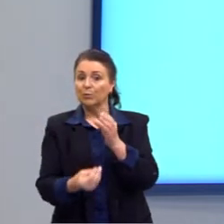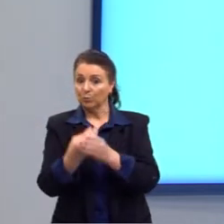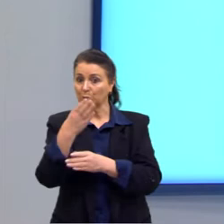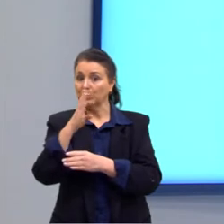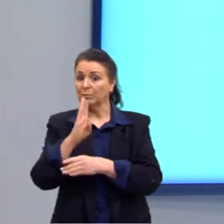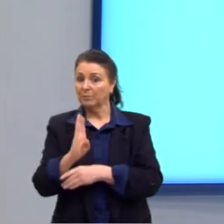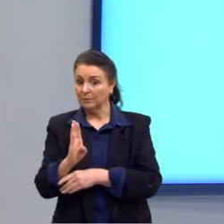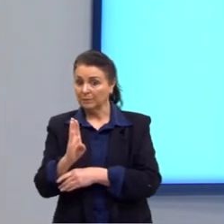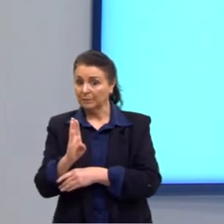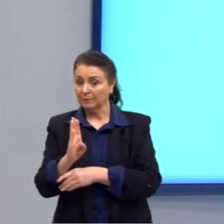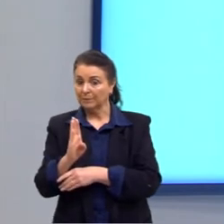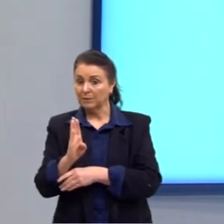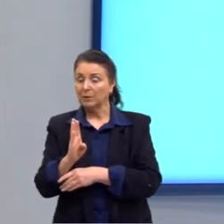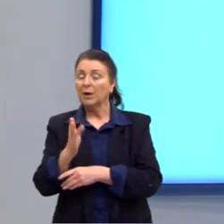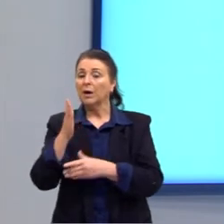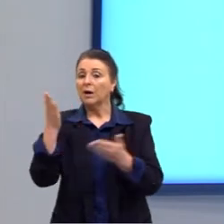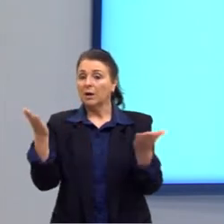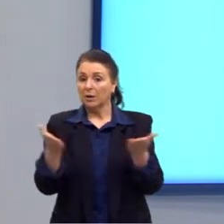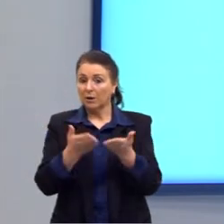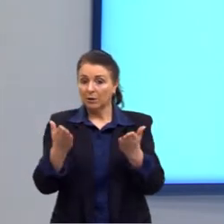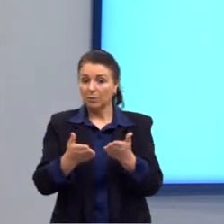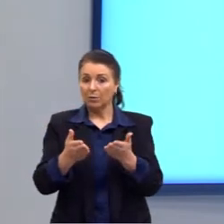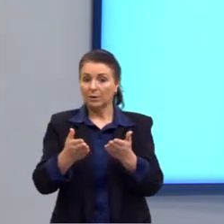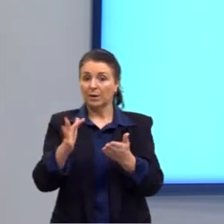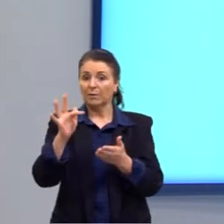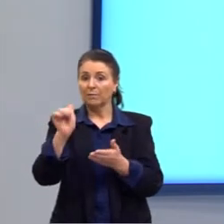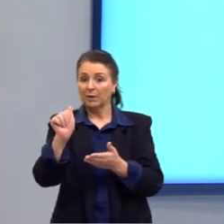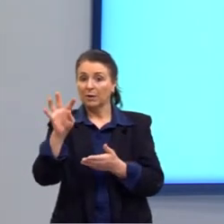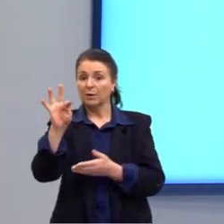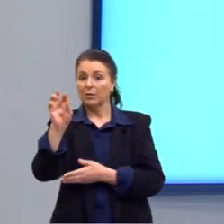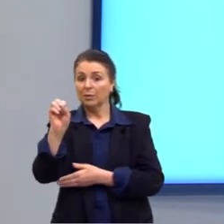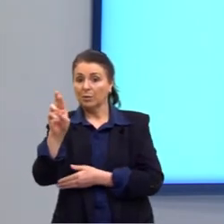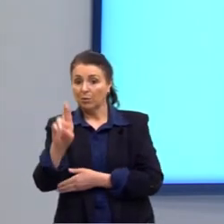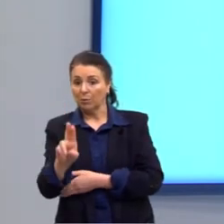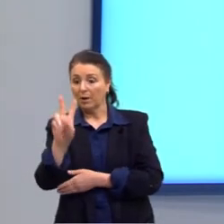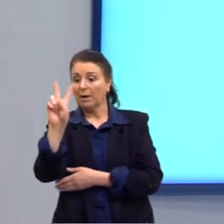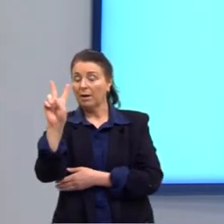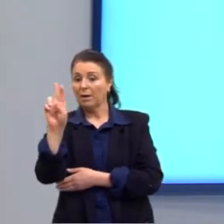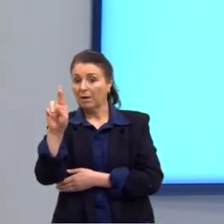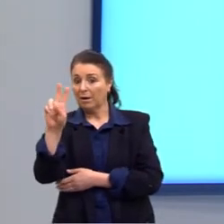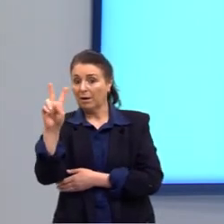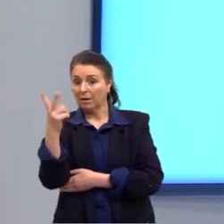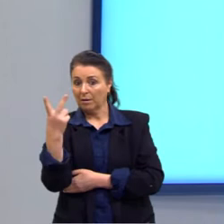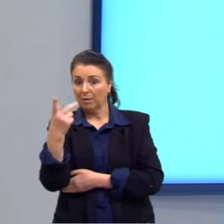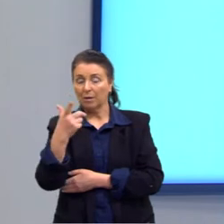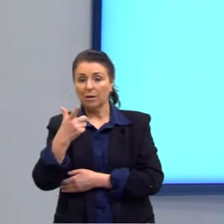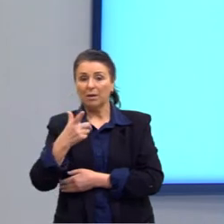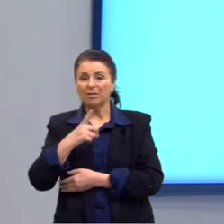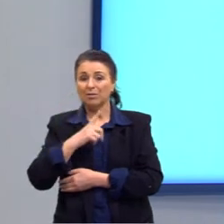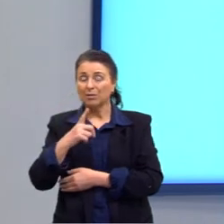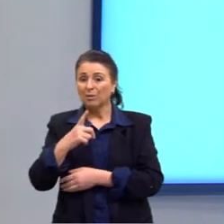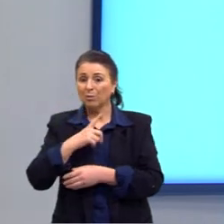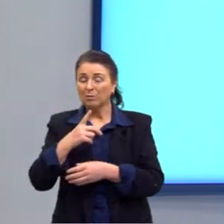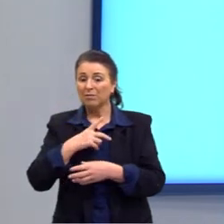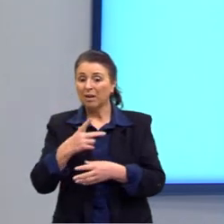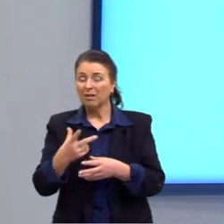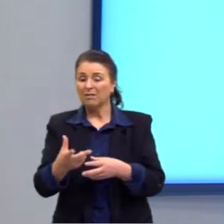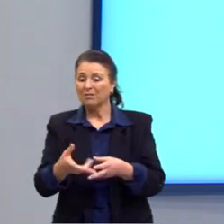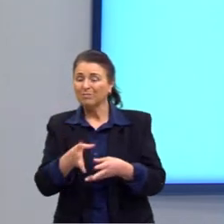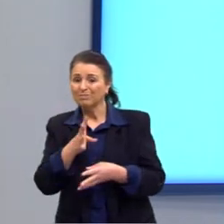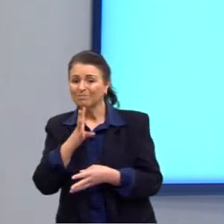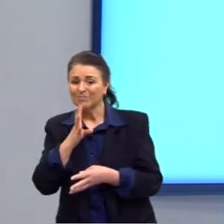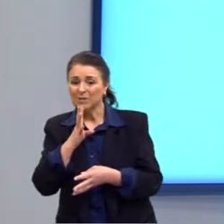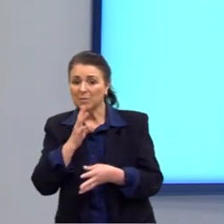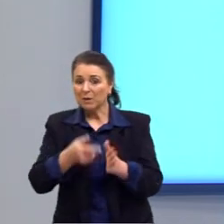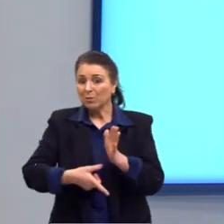B já no fator Rh não há essa sensibilidade prévia